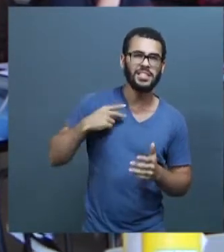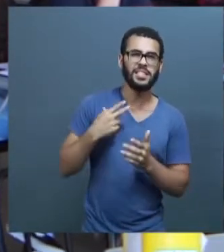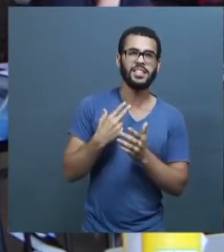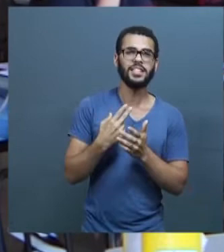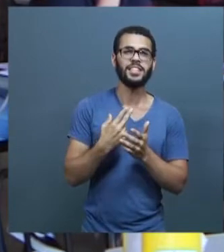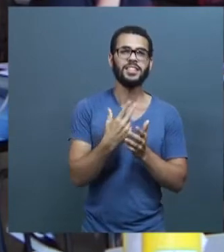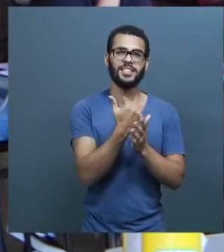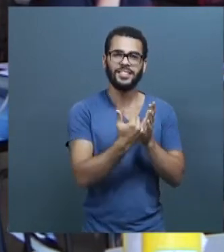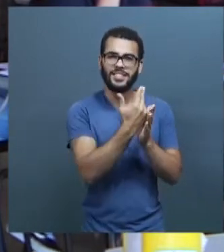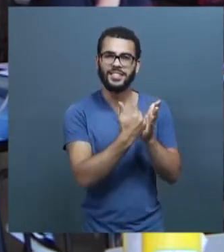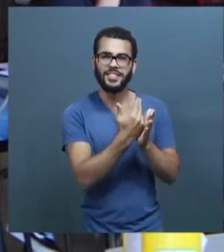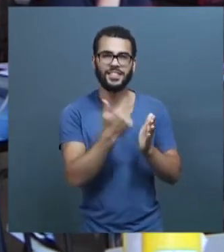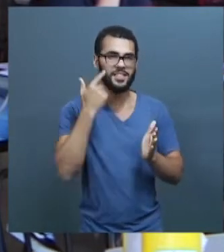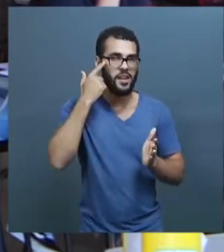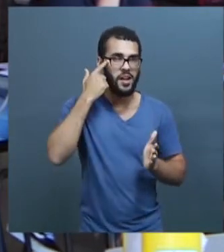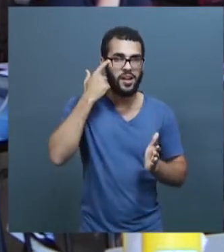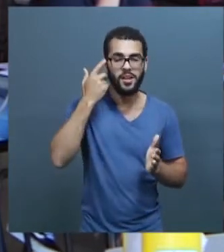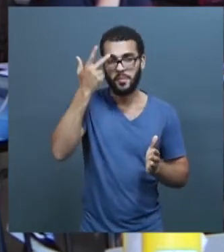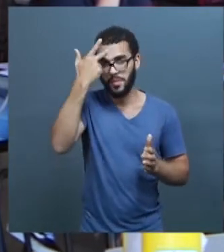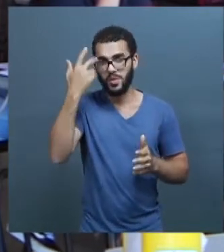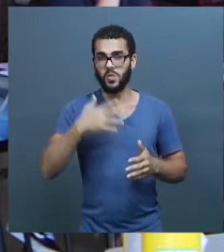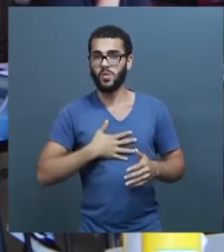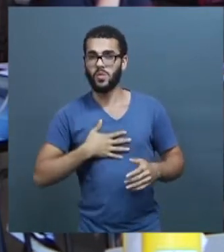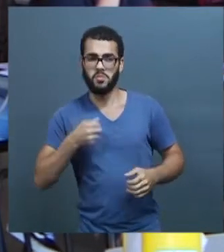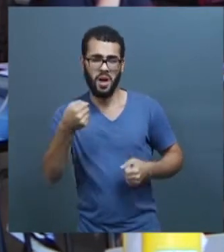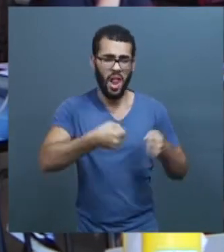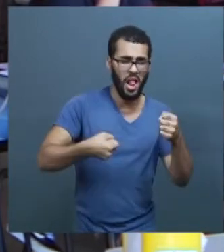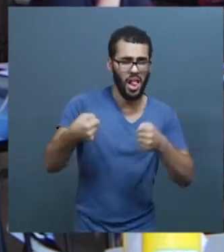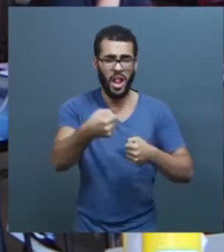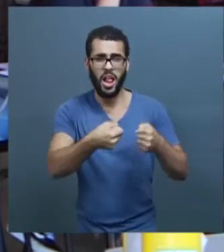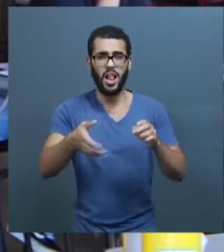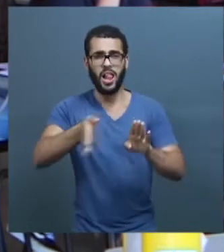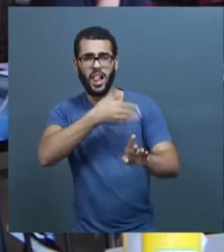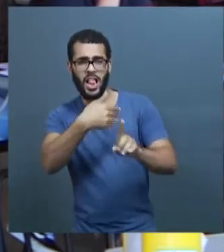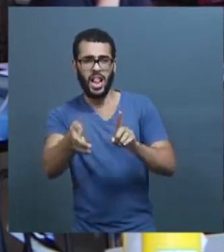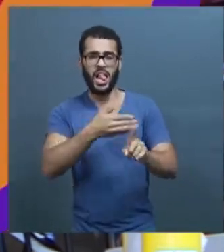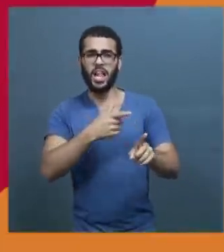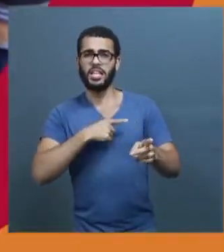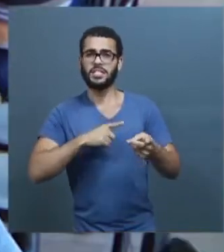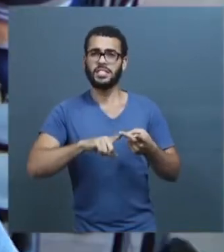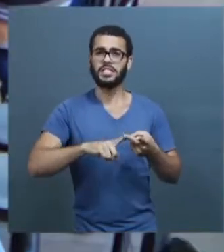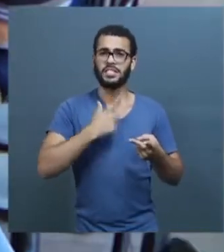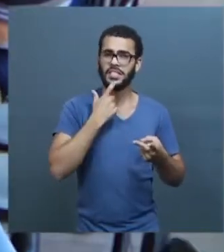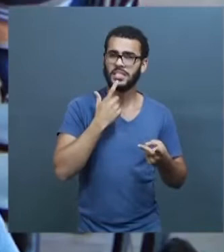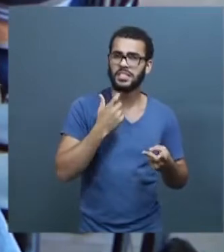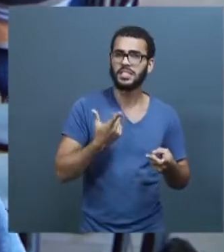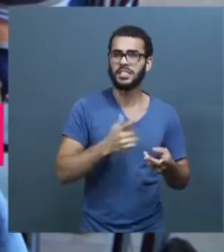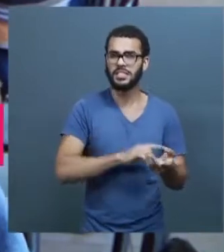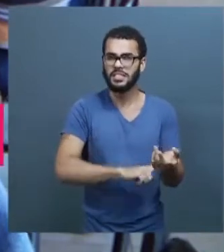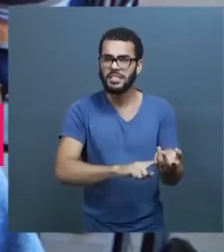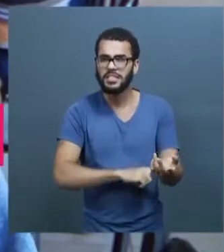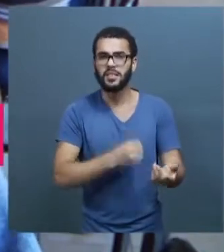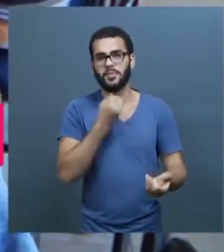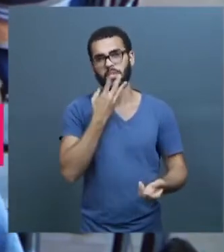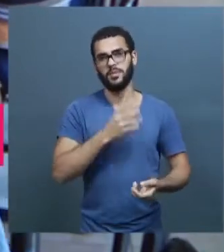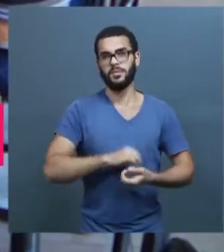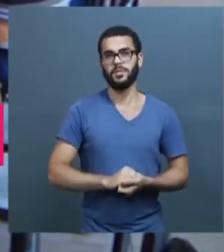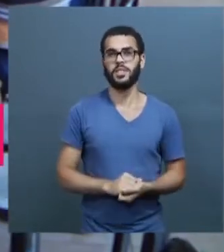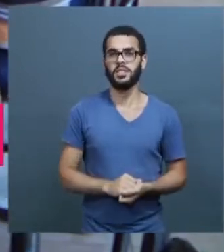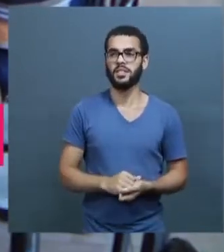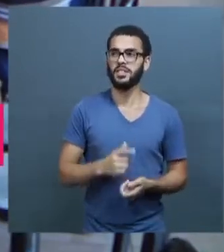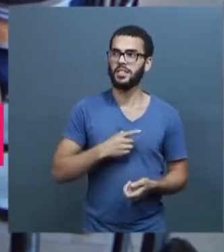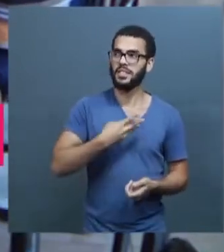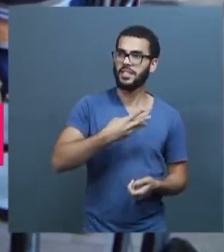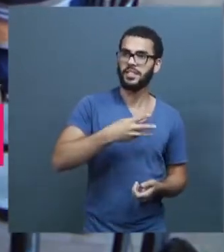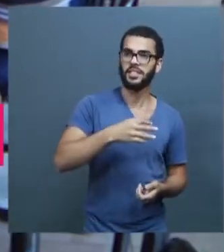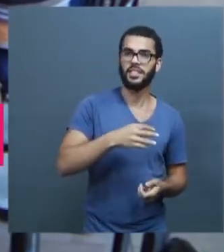Netflix, então tipo, pra quem gosta de porrada, de bateção e sangue, é muito bom. Eu acho que pra esse tempo é uma boa agora,